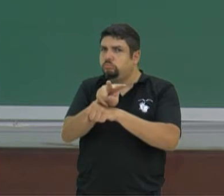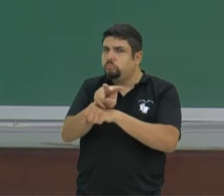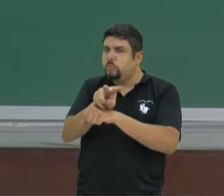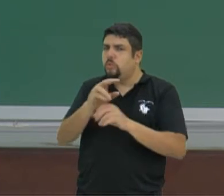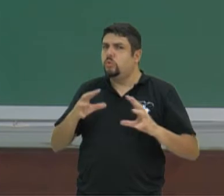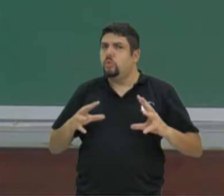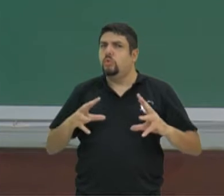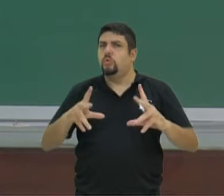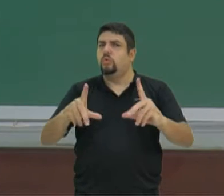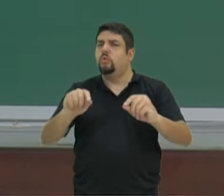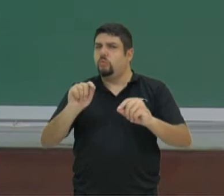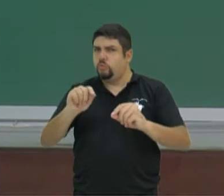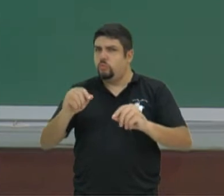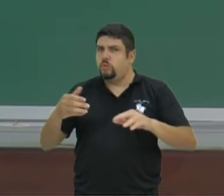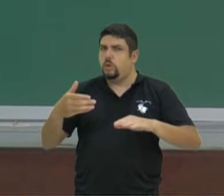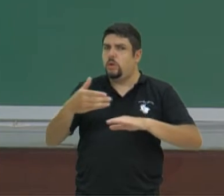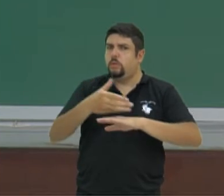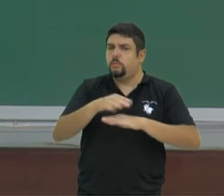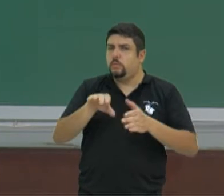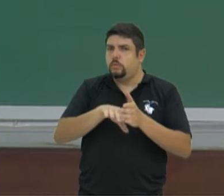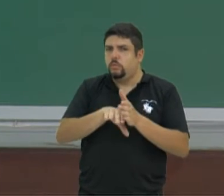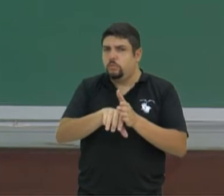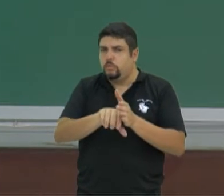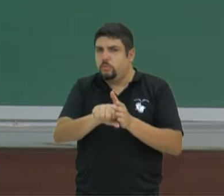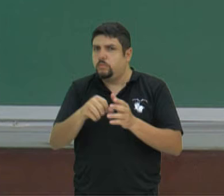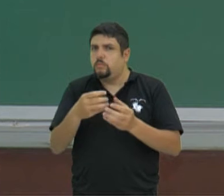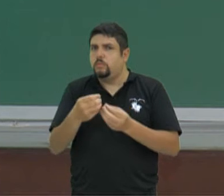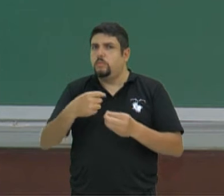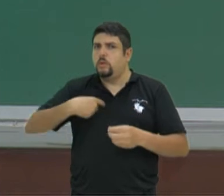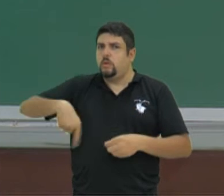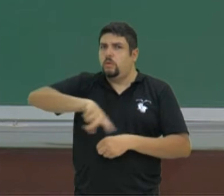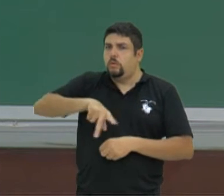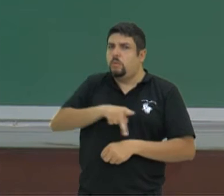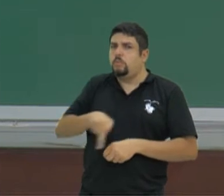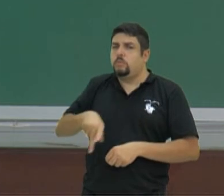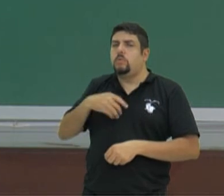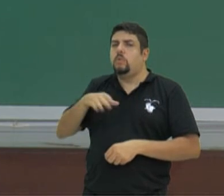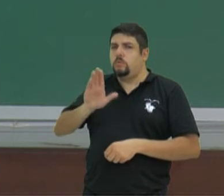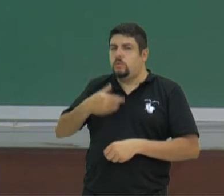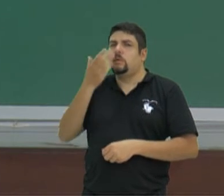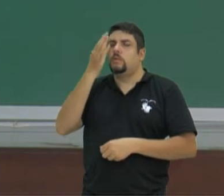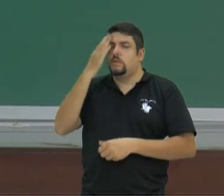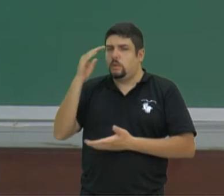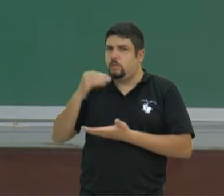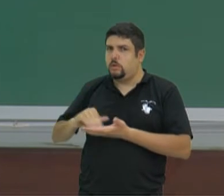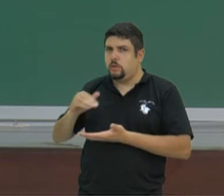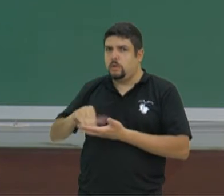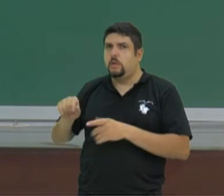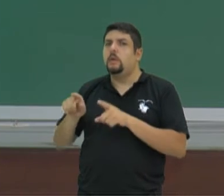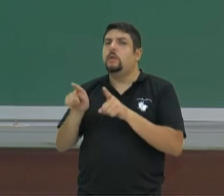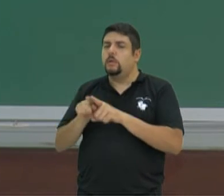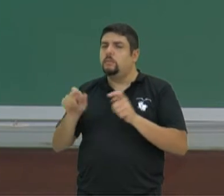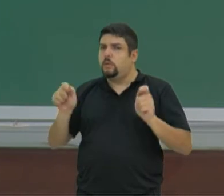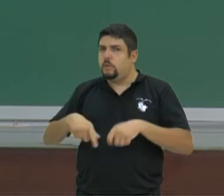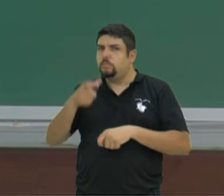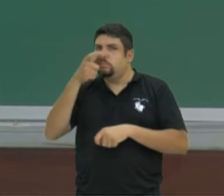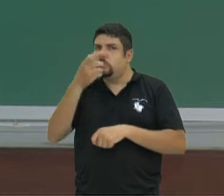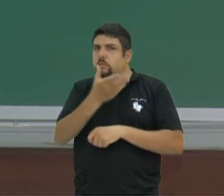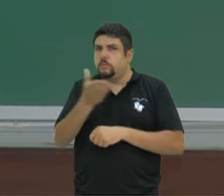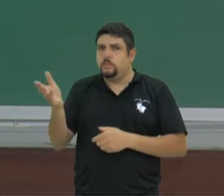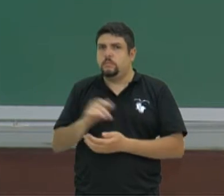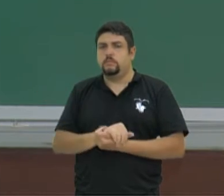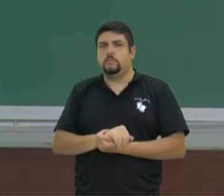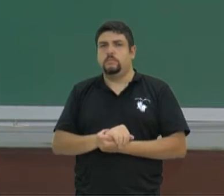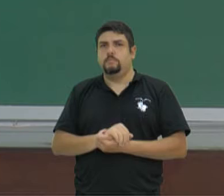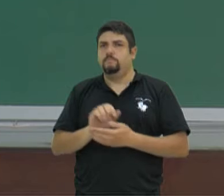mundo tem acesso a esse tipo de resultado aqui, né? Nós, professores, o pessoal da secretaria, todo mundo consegue acompanhar. Então, faça as atividades